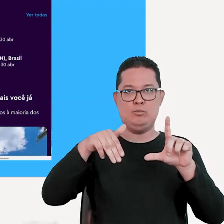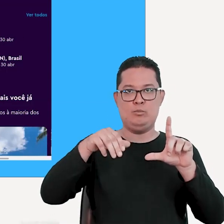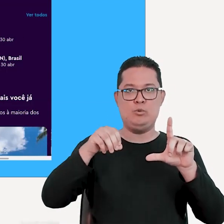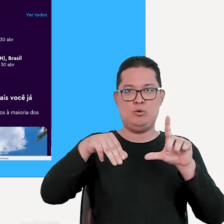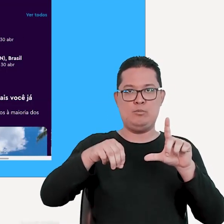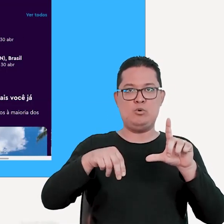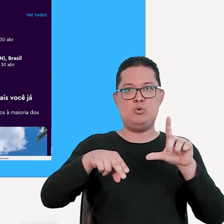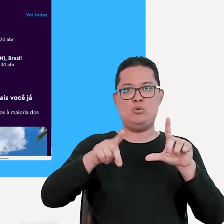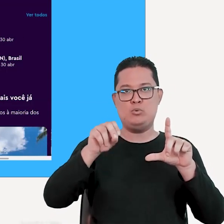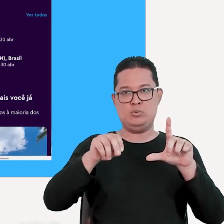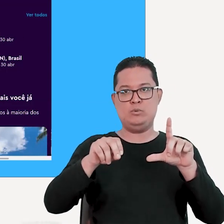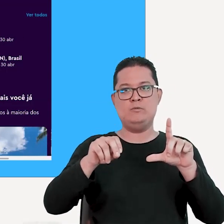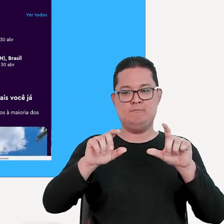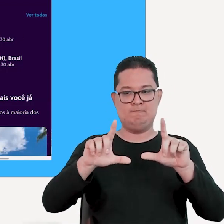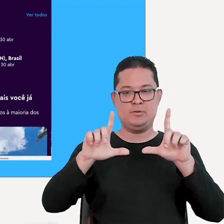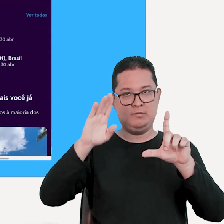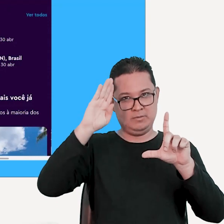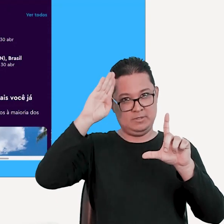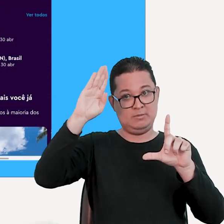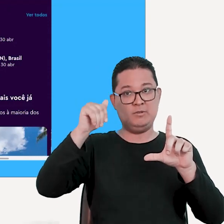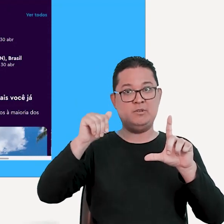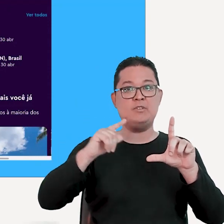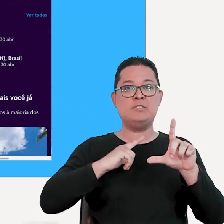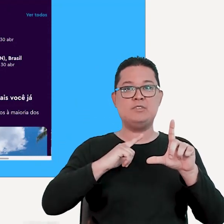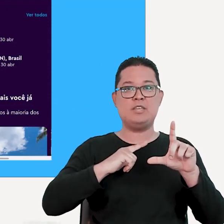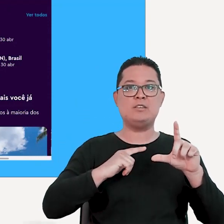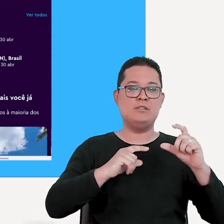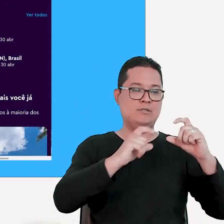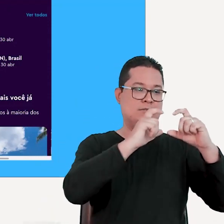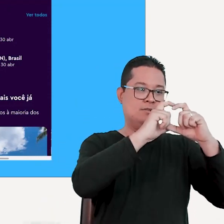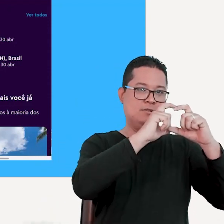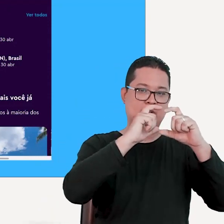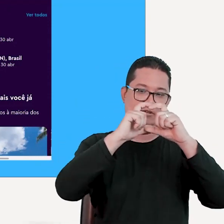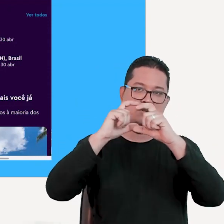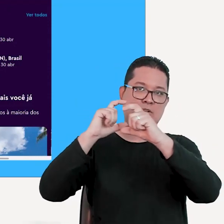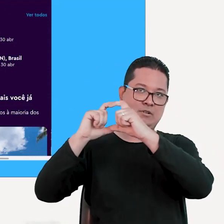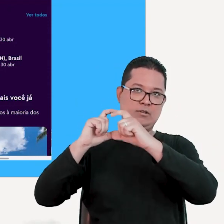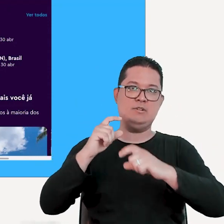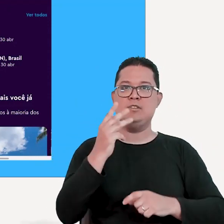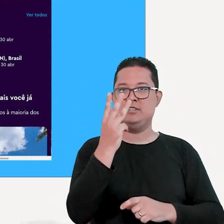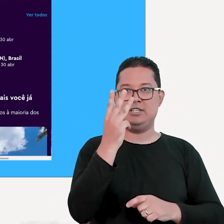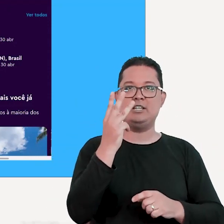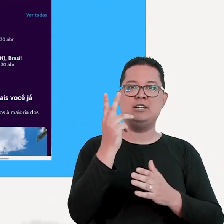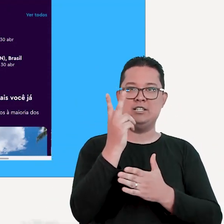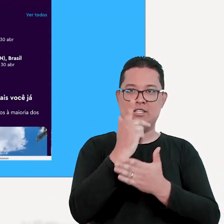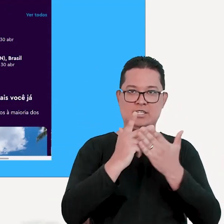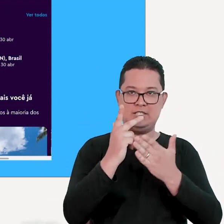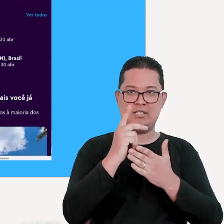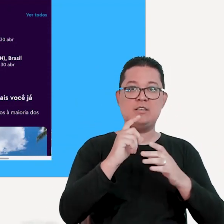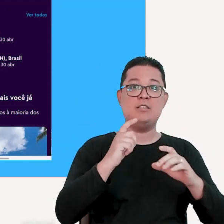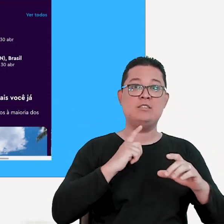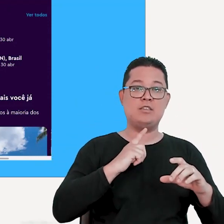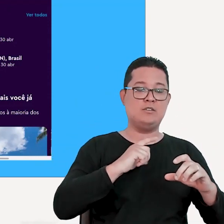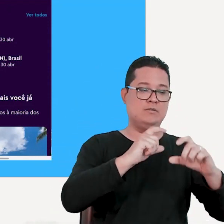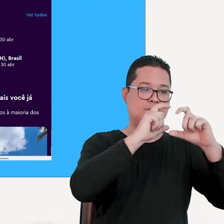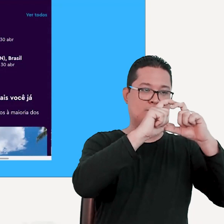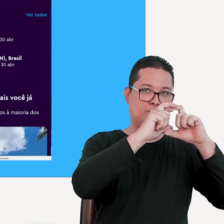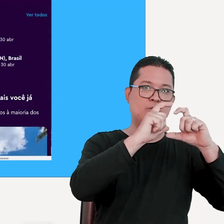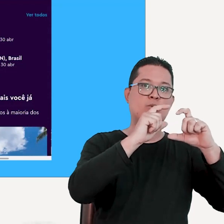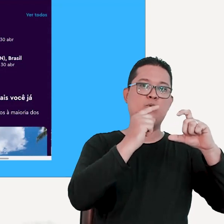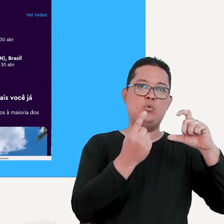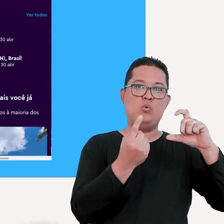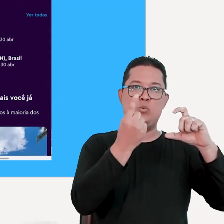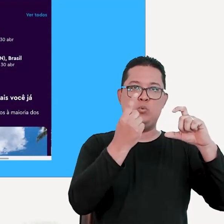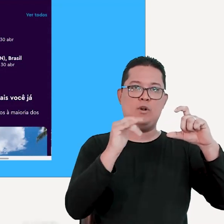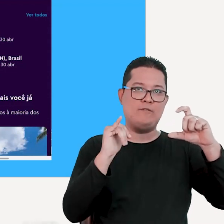e a gente tem 3 iconografias, uma ao lado da outra. A primeira iconografia é um botão quadrado com um desenho